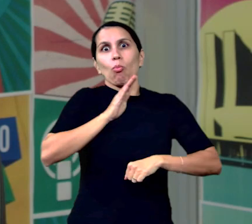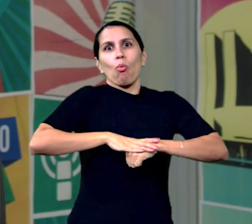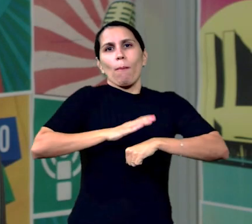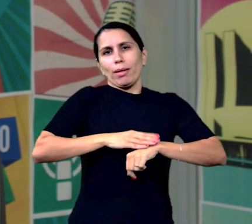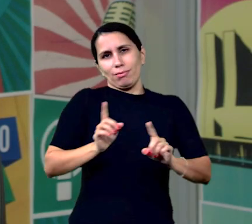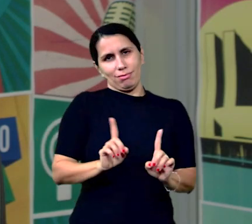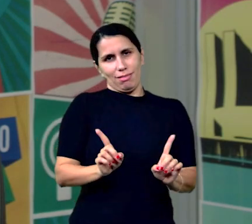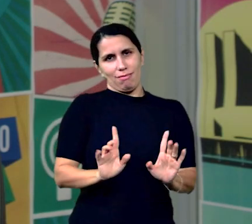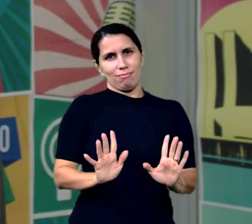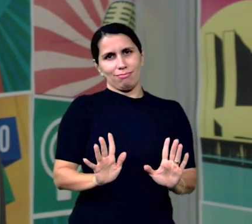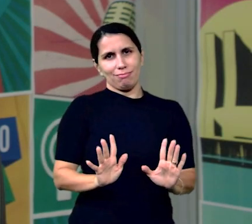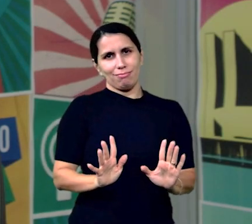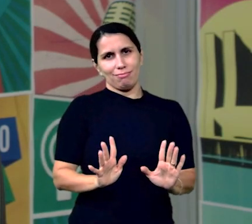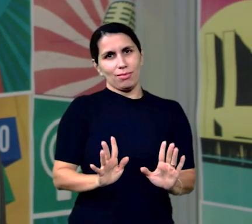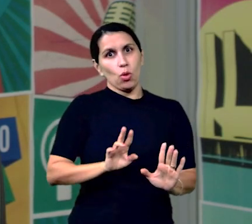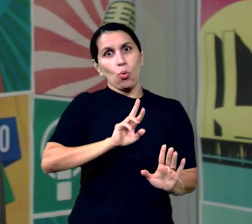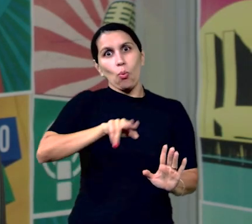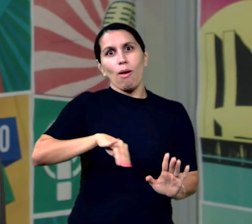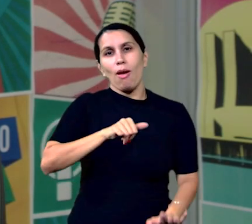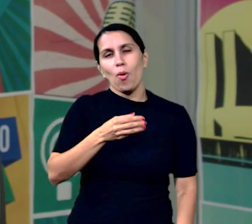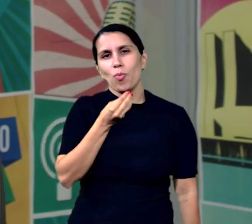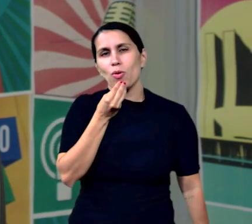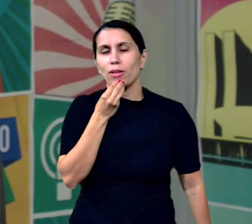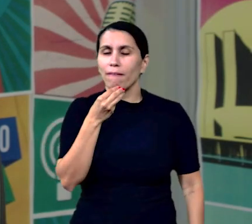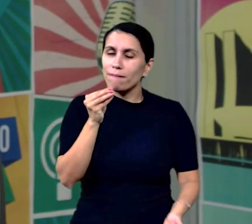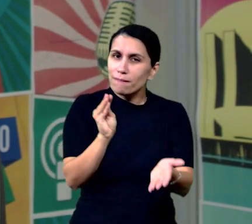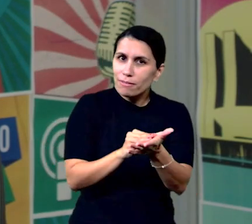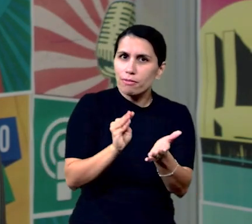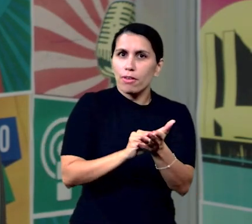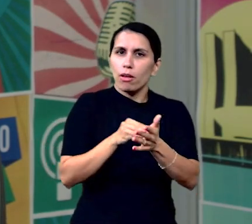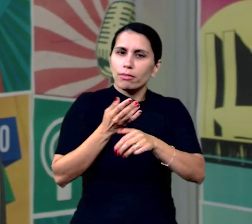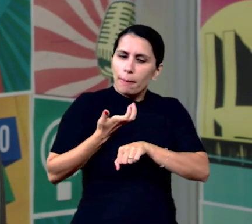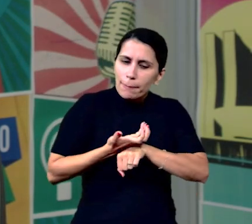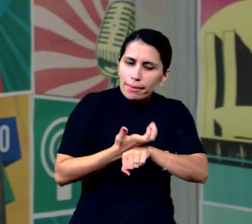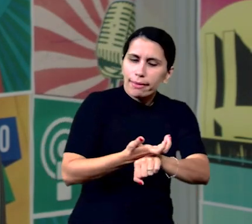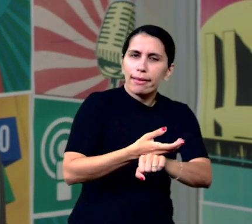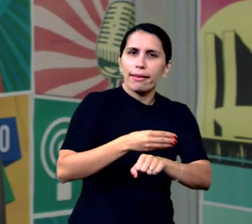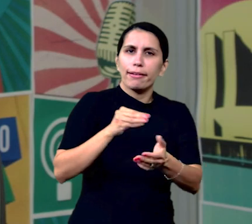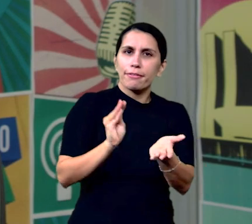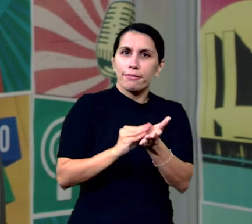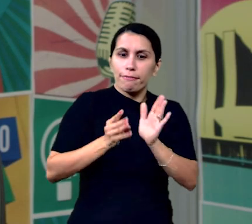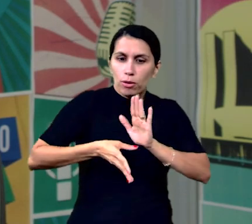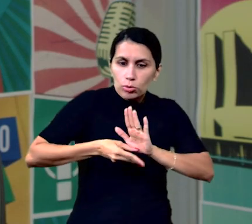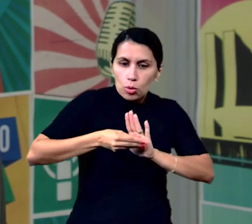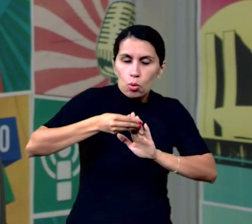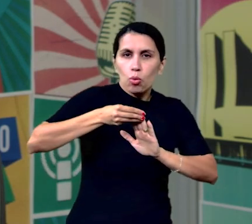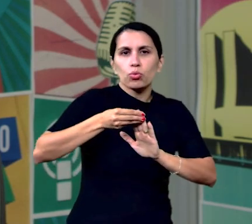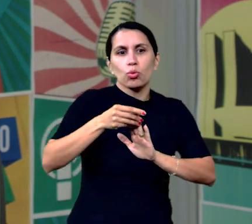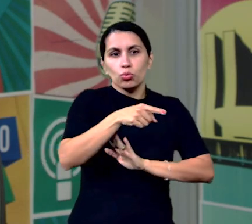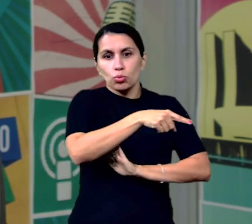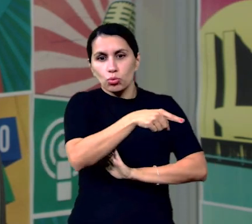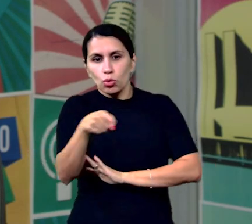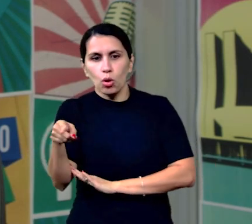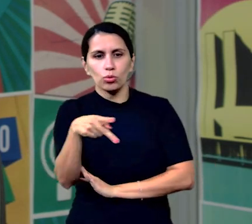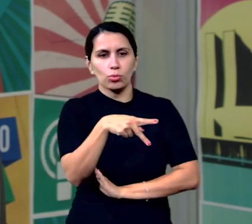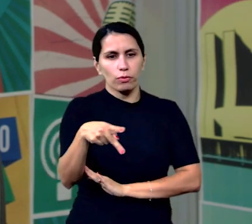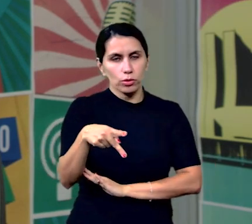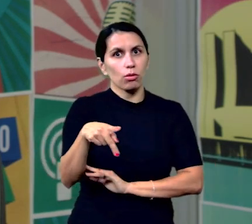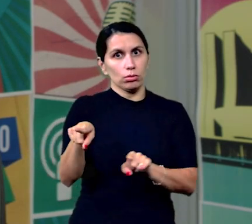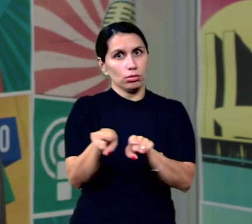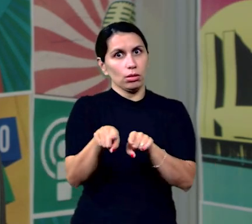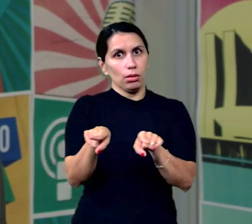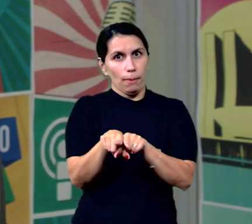que ter outras, matérias, outros conteúdos que preparassem alunos, alunas e o próprio